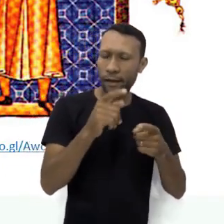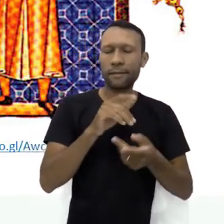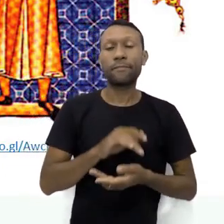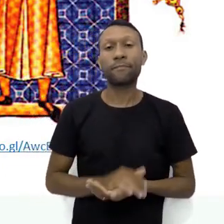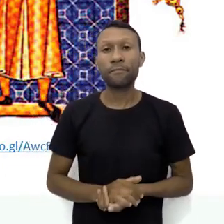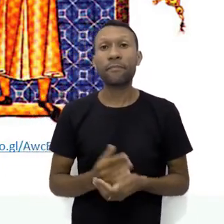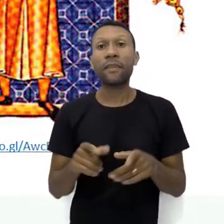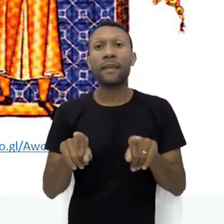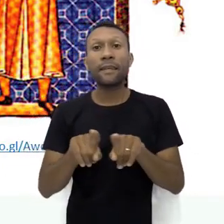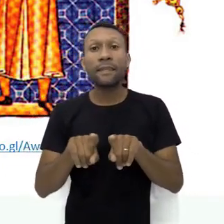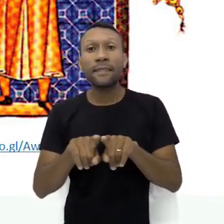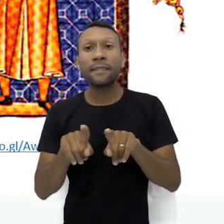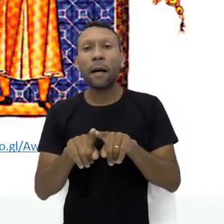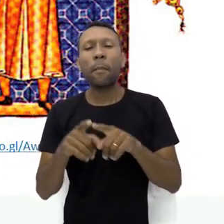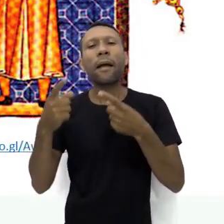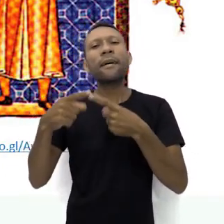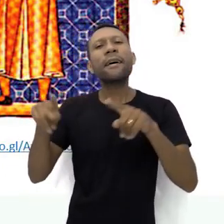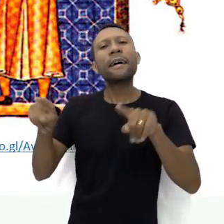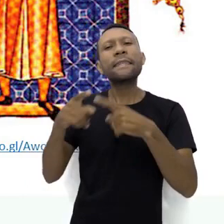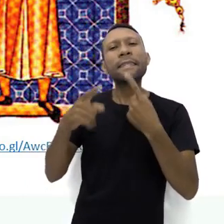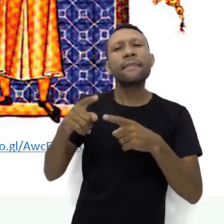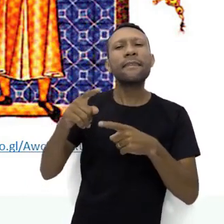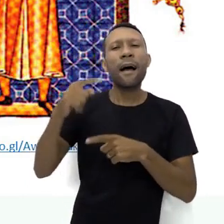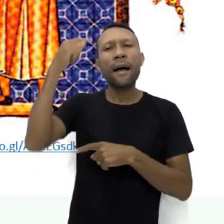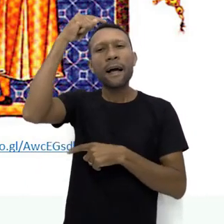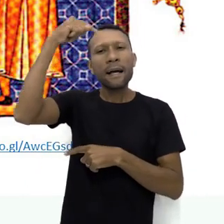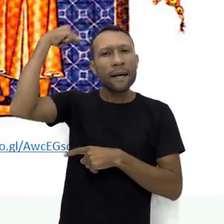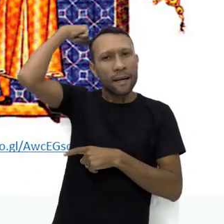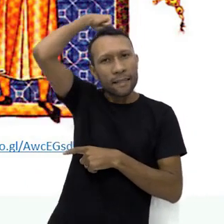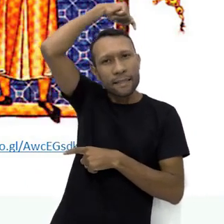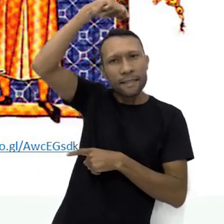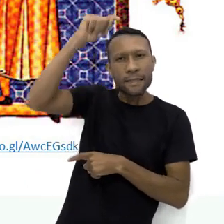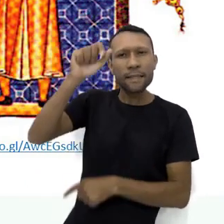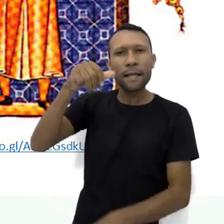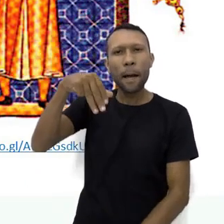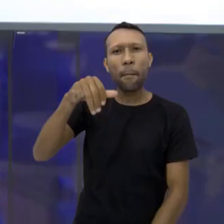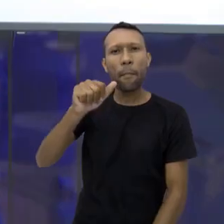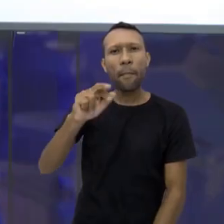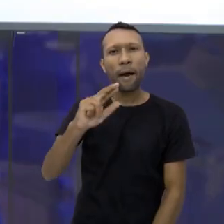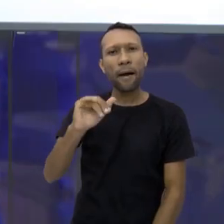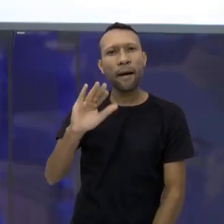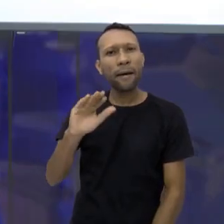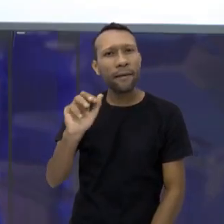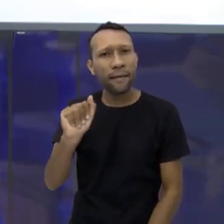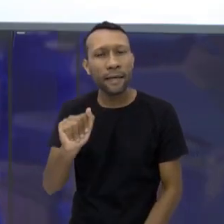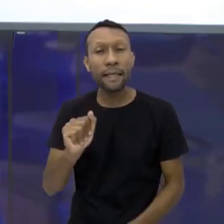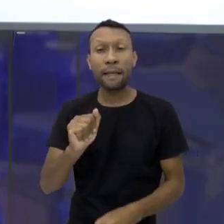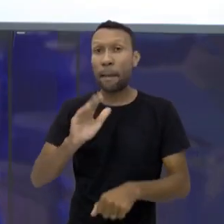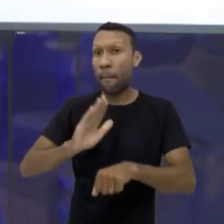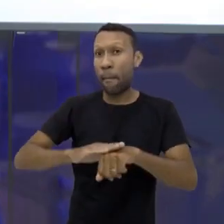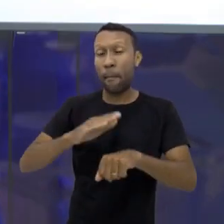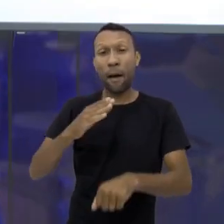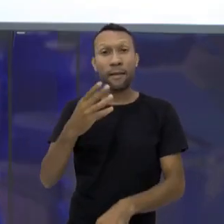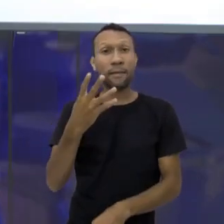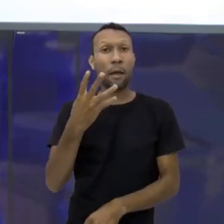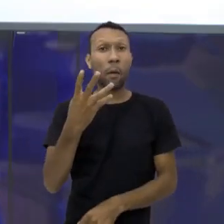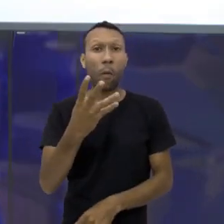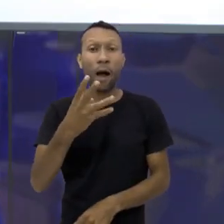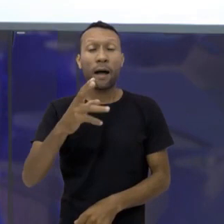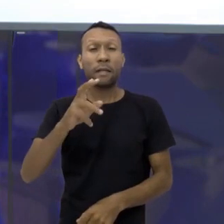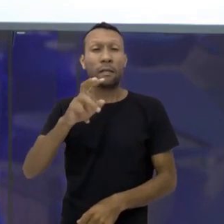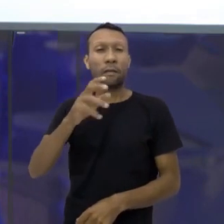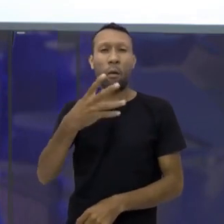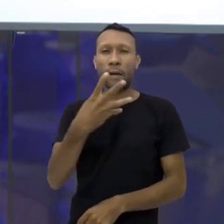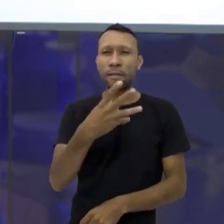as chamadas cantigas de Santa Maria. E essas cantigas, elas agregam 427